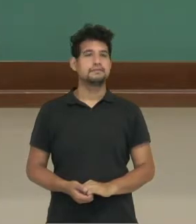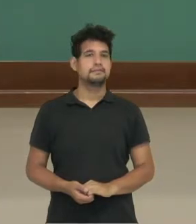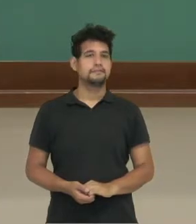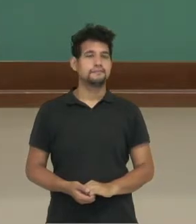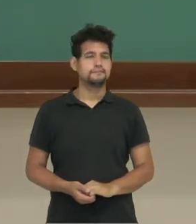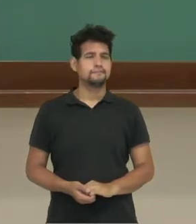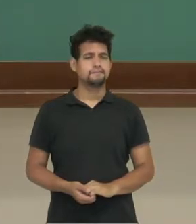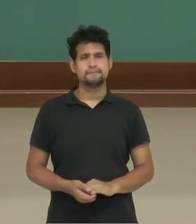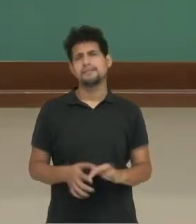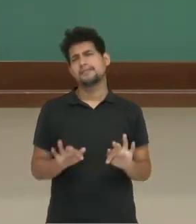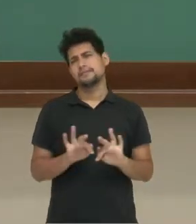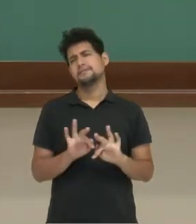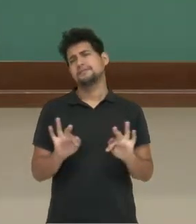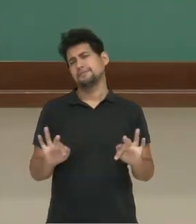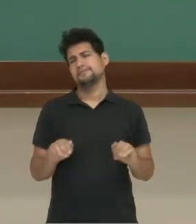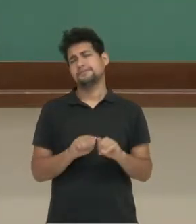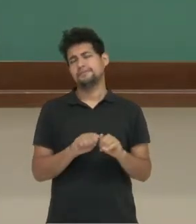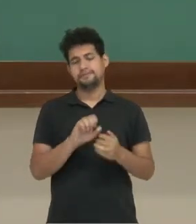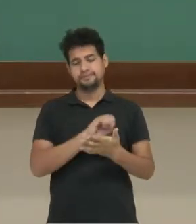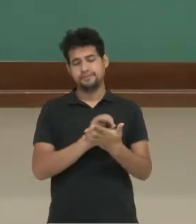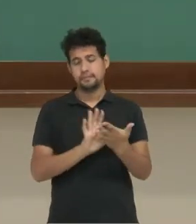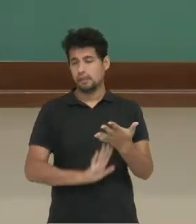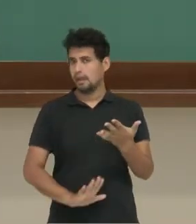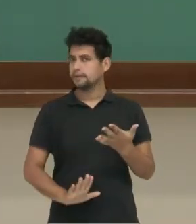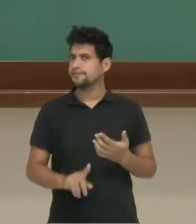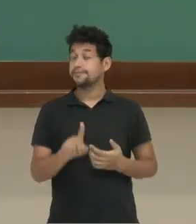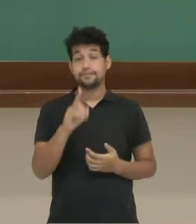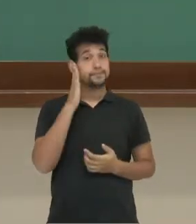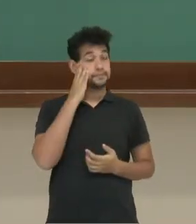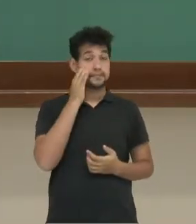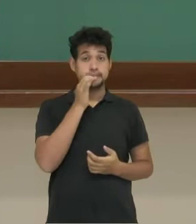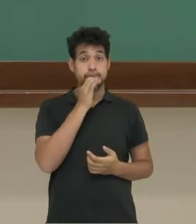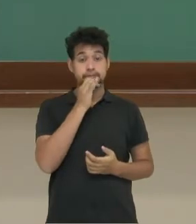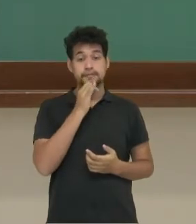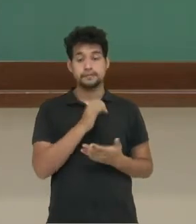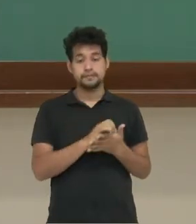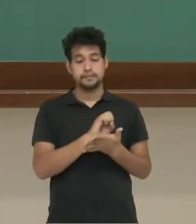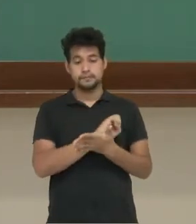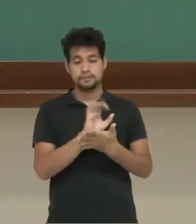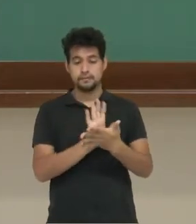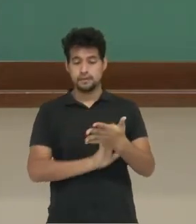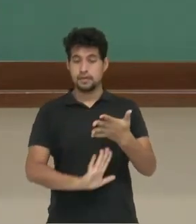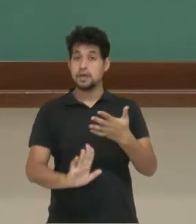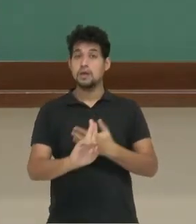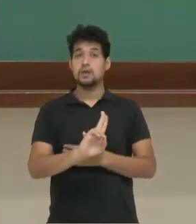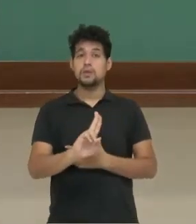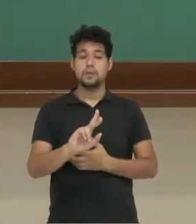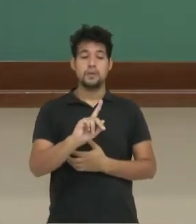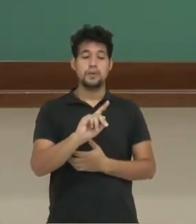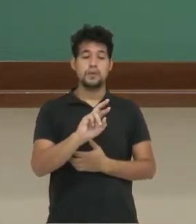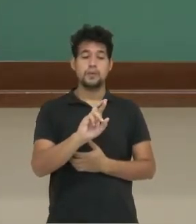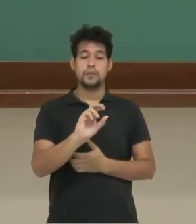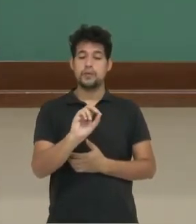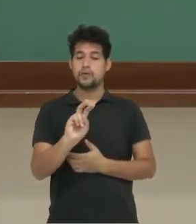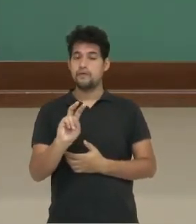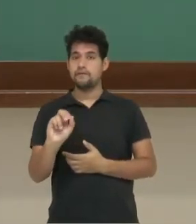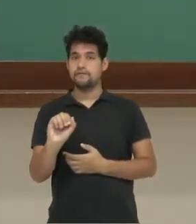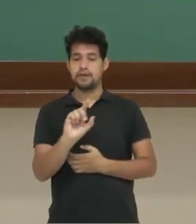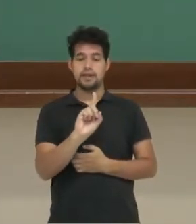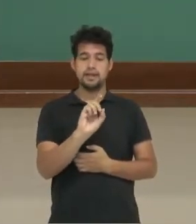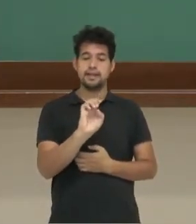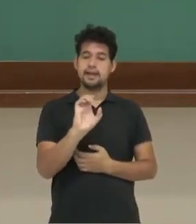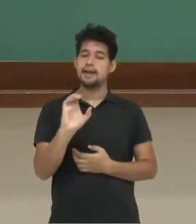Muito simples esse exercício, né? Você sabe que essas provas são denominadas provas de campo porque acontecem naquela